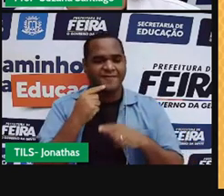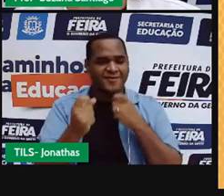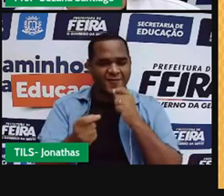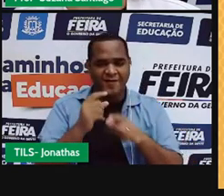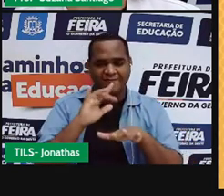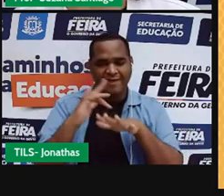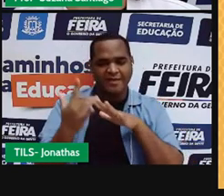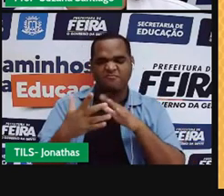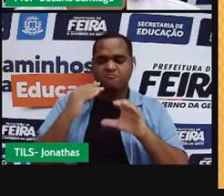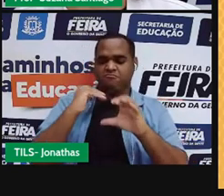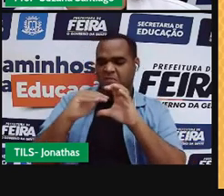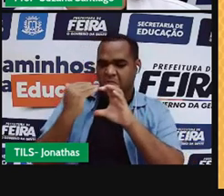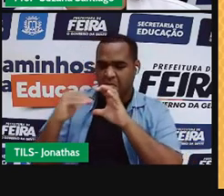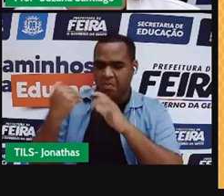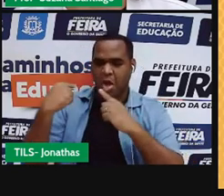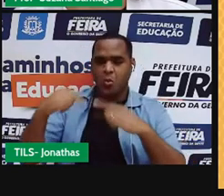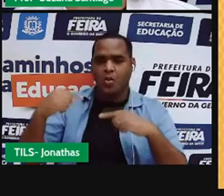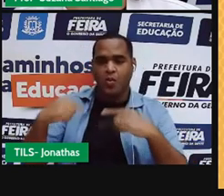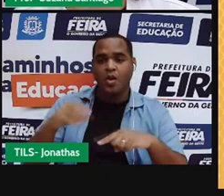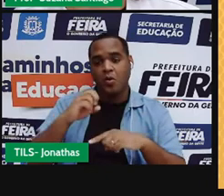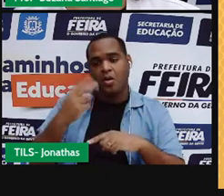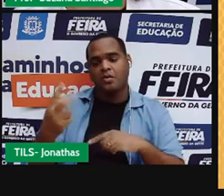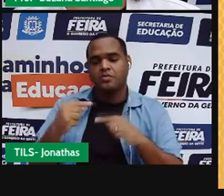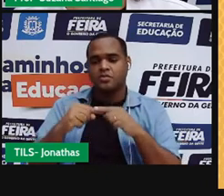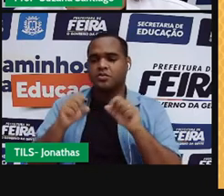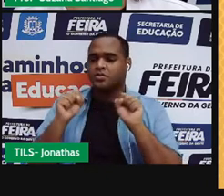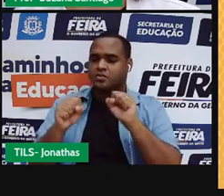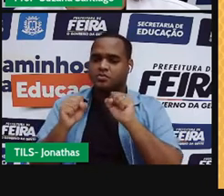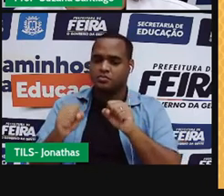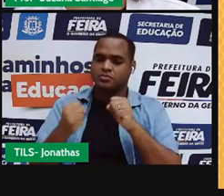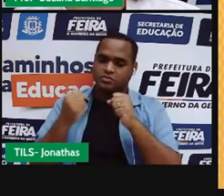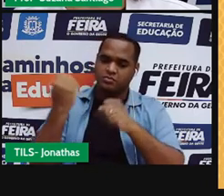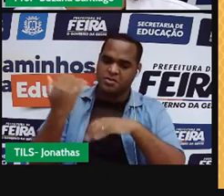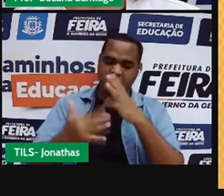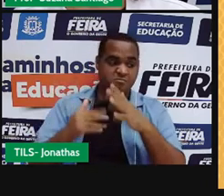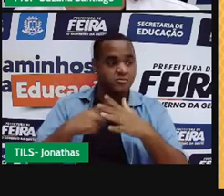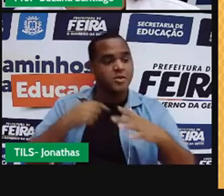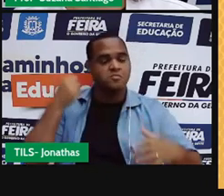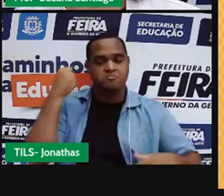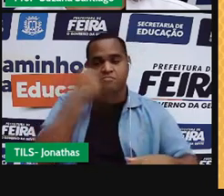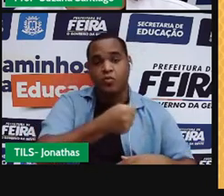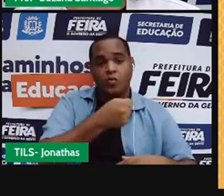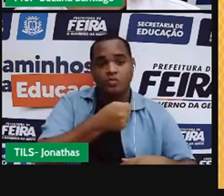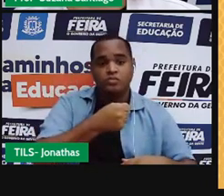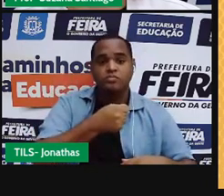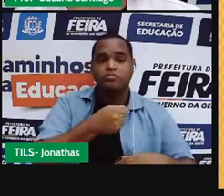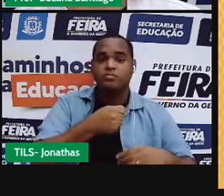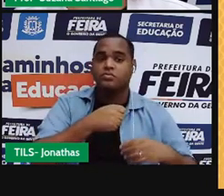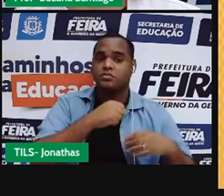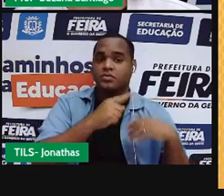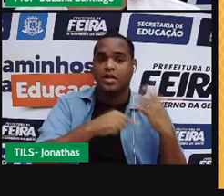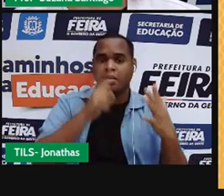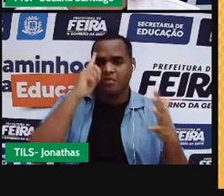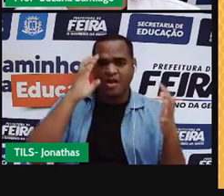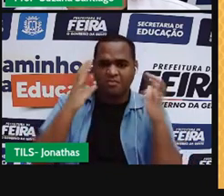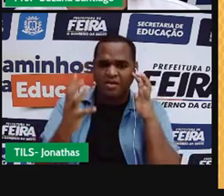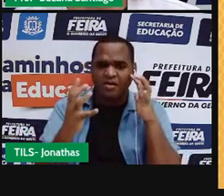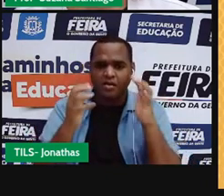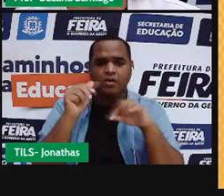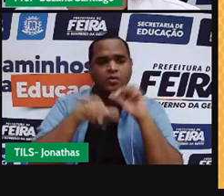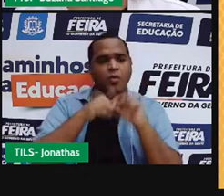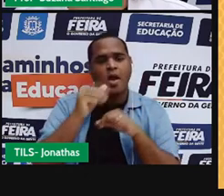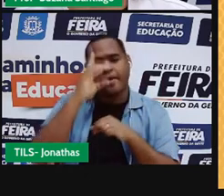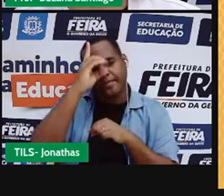aí, pode chegar ao extremo de uma agressão física, essa pessoa pode desenvolver transtornos emocionais,